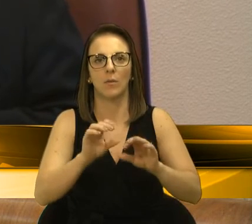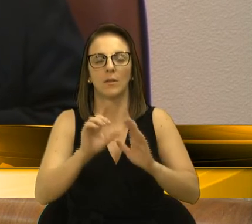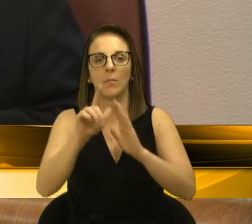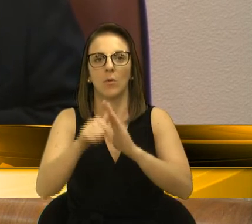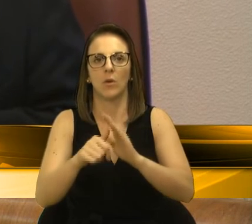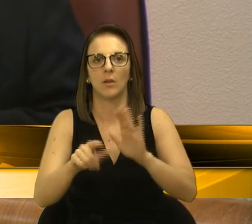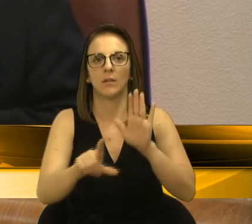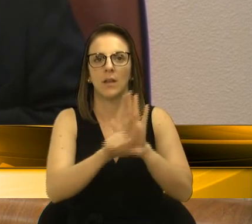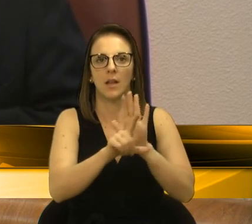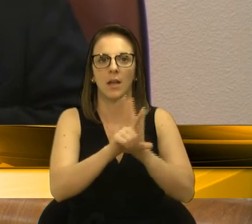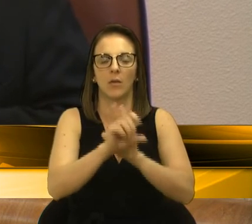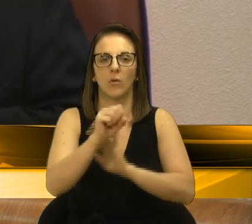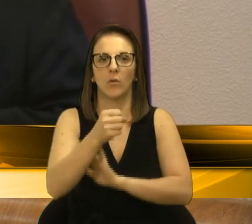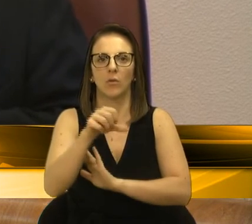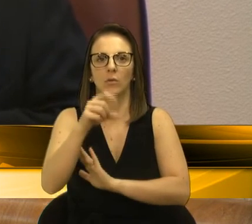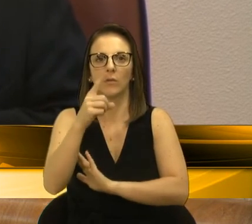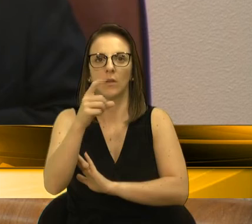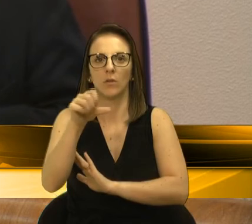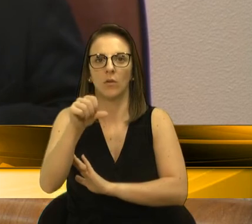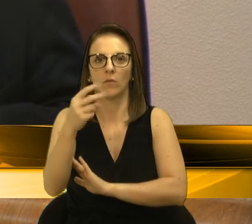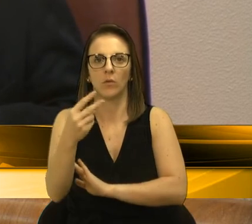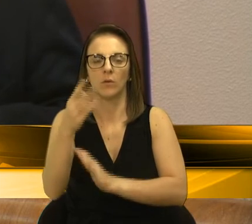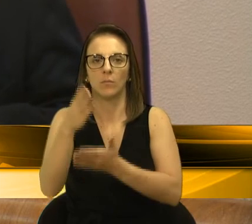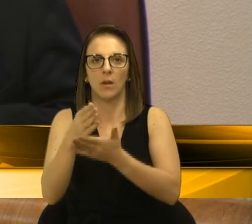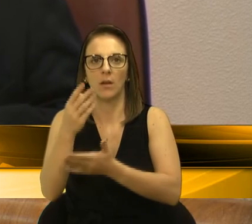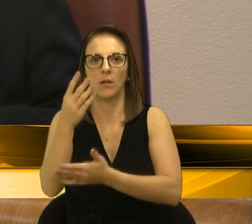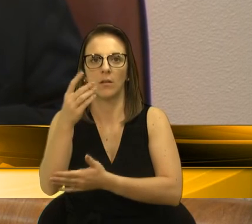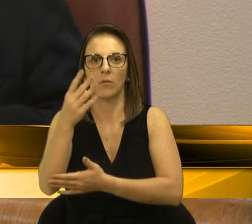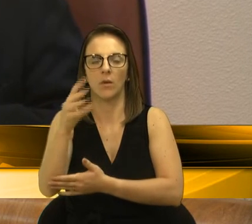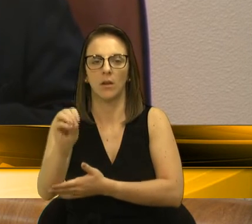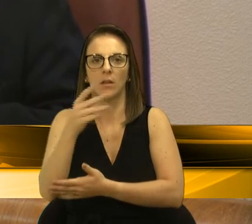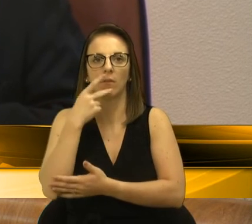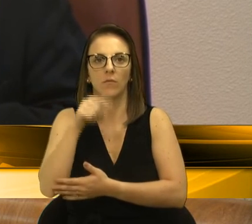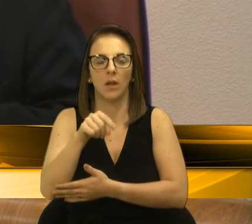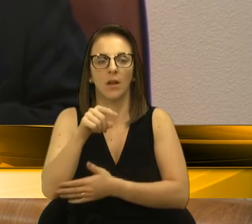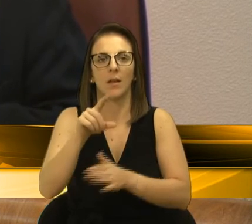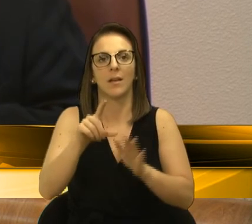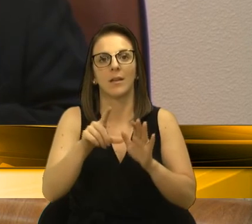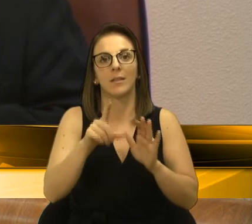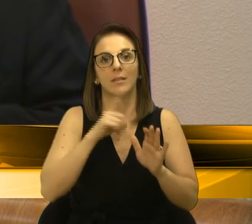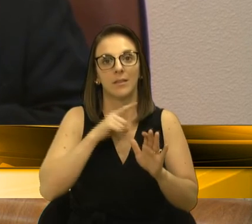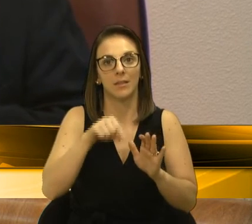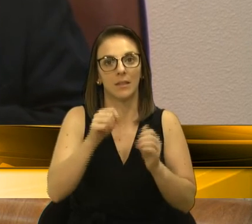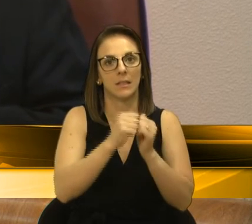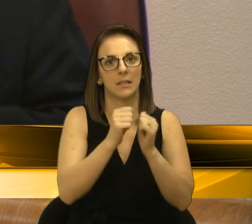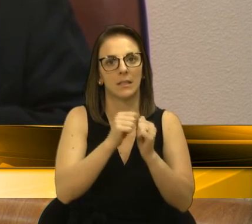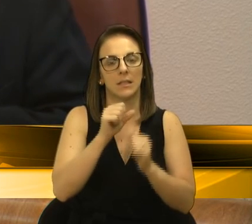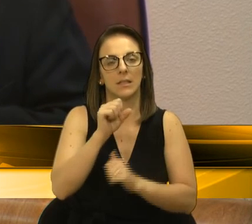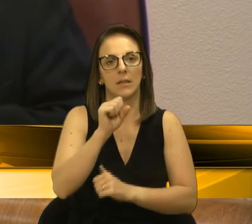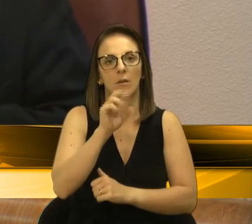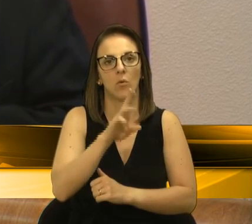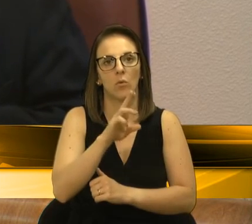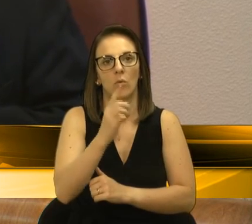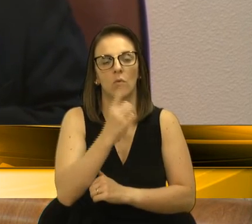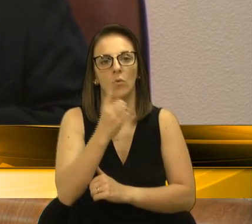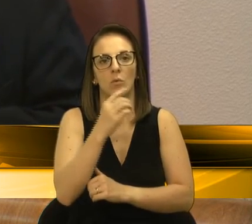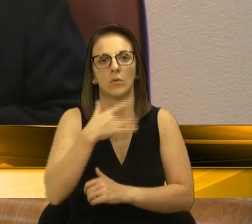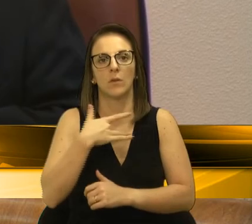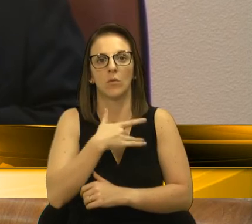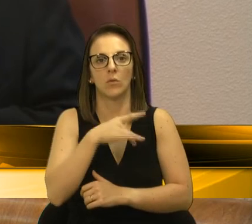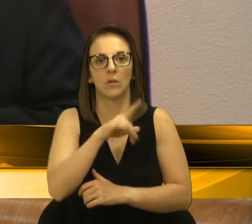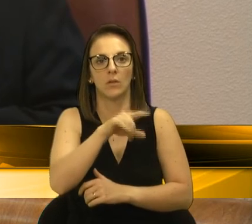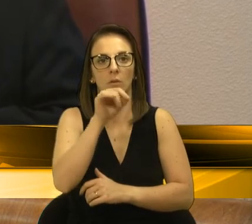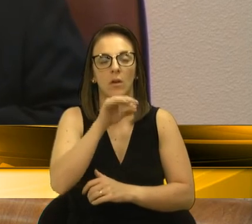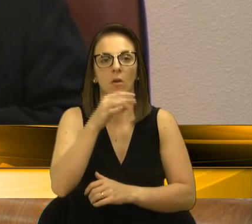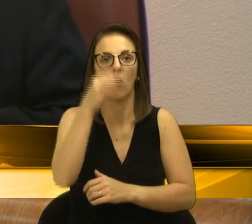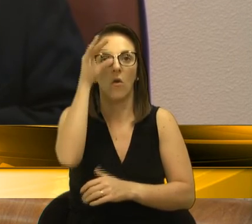8.142/90 que a participação da comunidade na gestão do Sistema Único de Saúde esteve definida de fato. A referida lei dispõe sobre